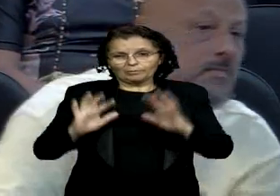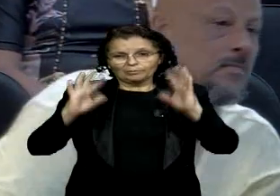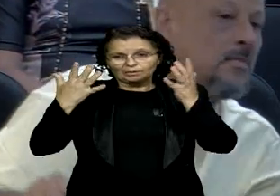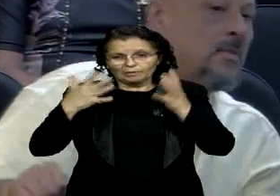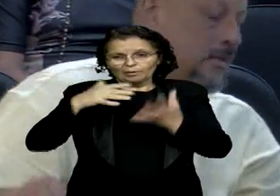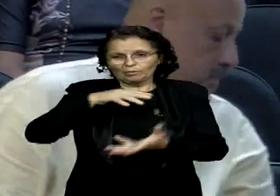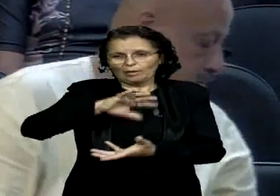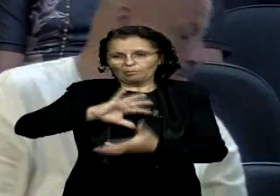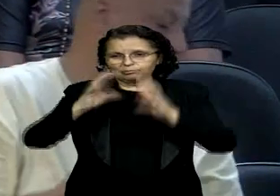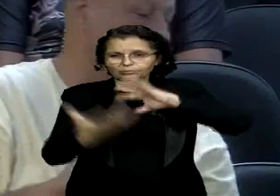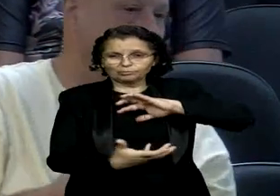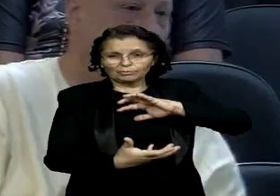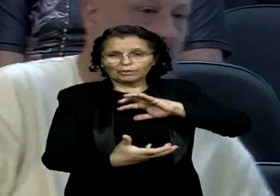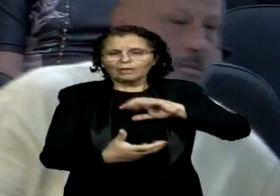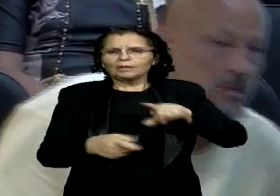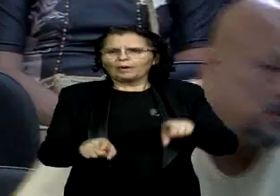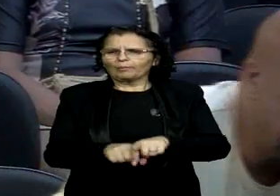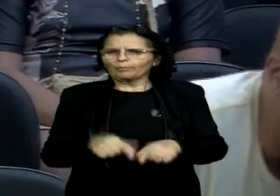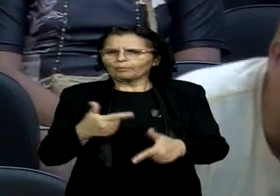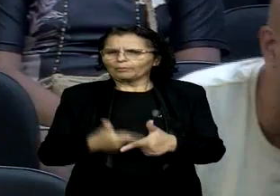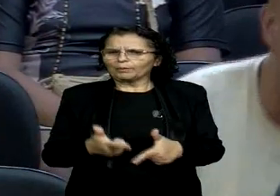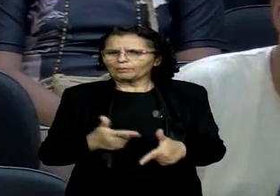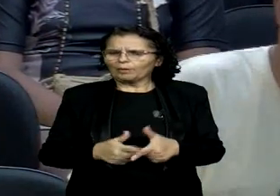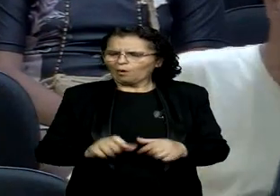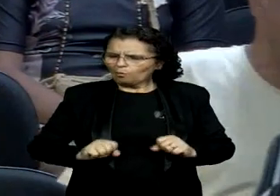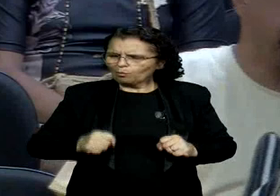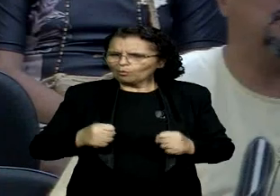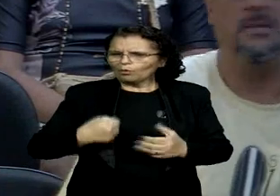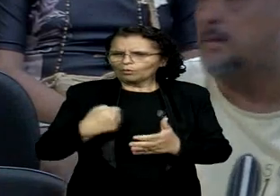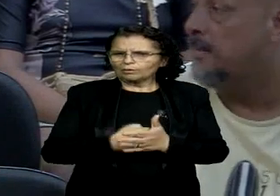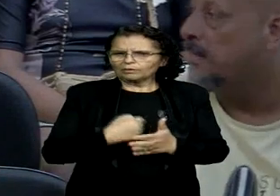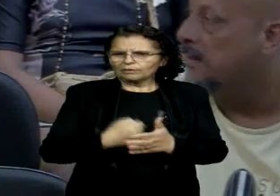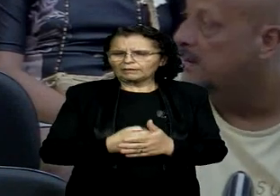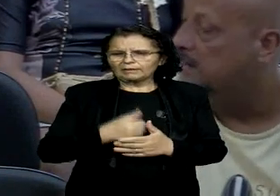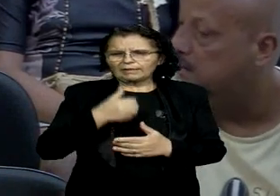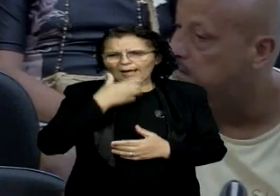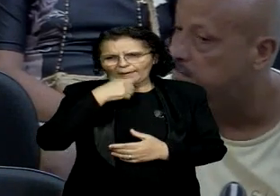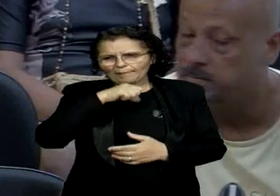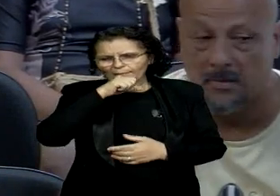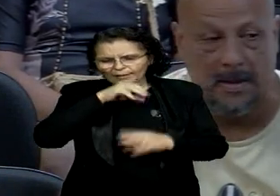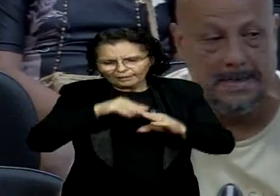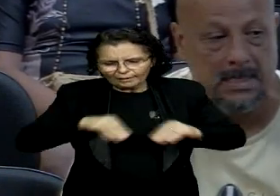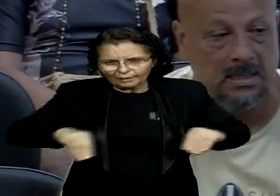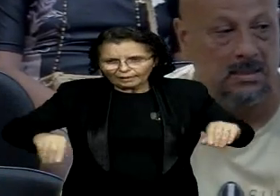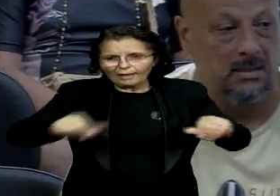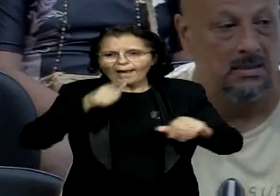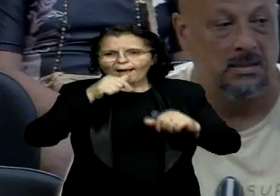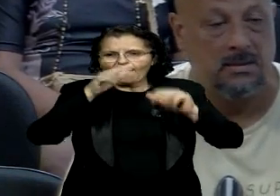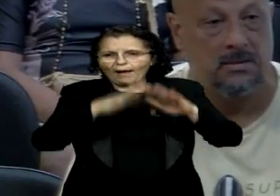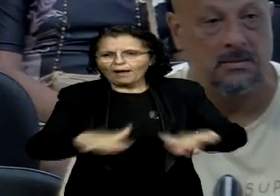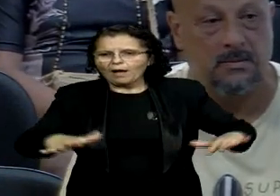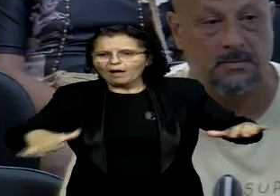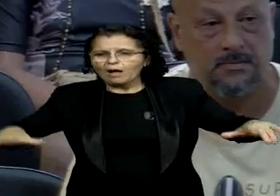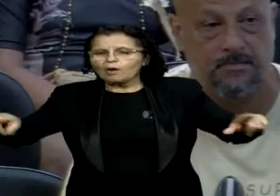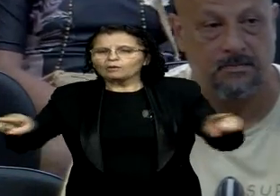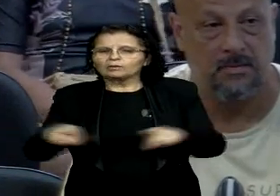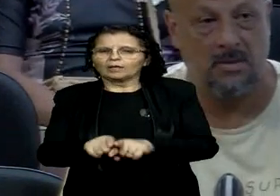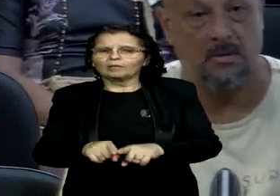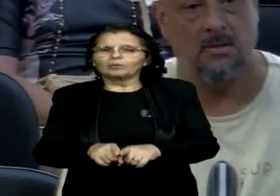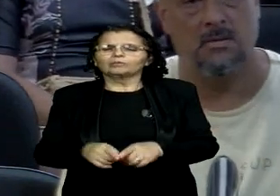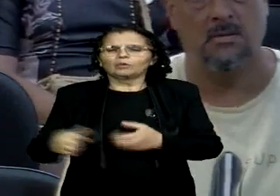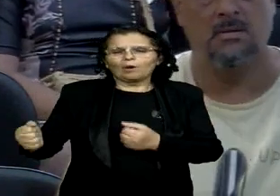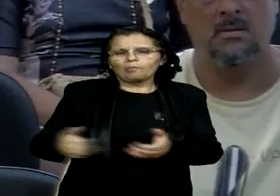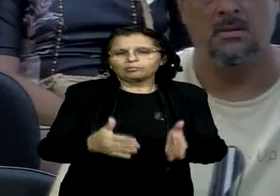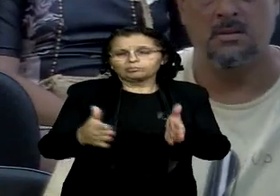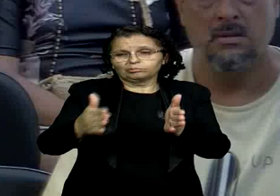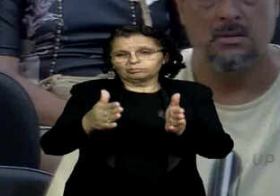que eles são protagonistas de uma luta que defende a Mãe Terra, que defende as nossas águas, é também um negacionismo